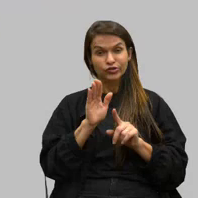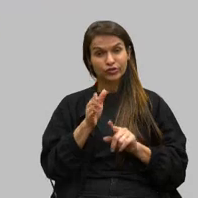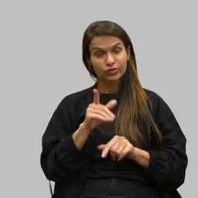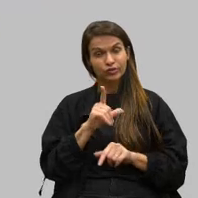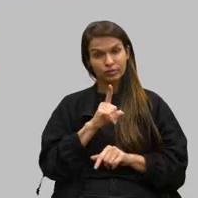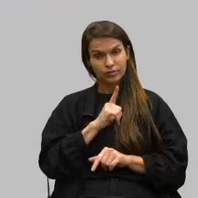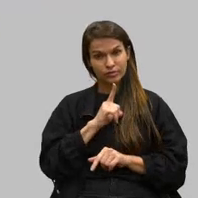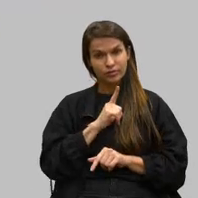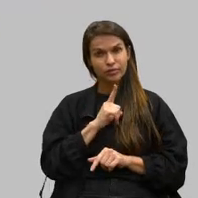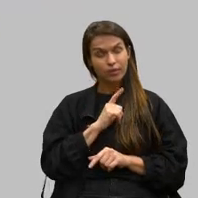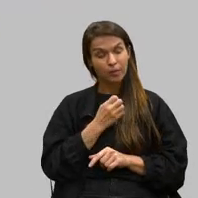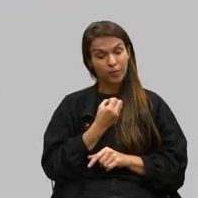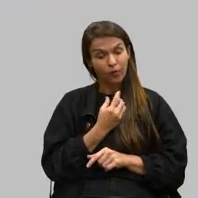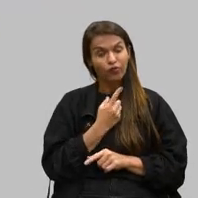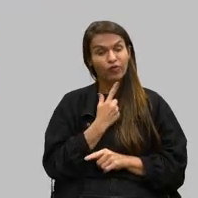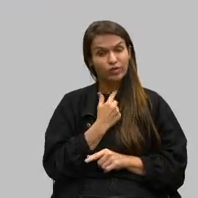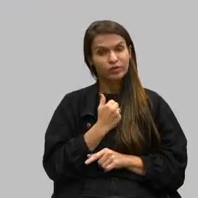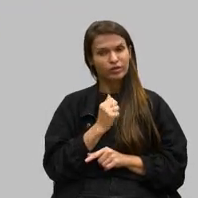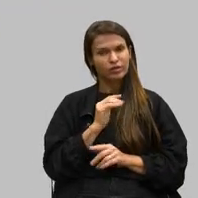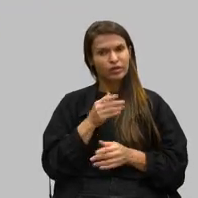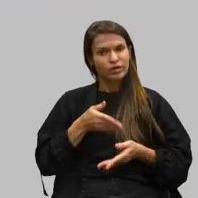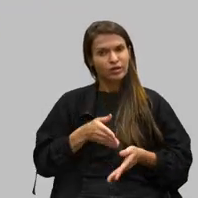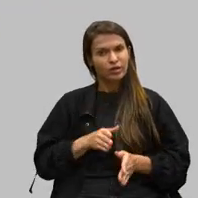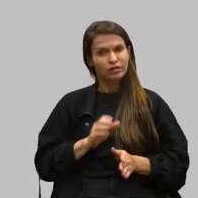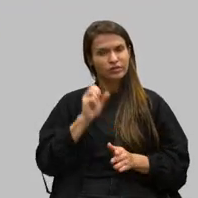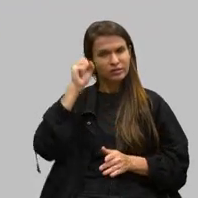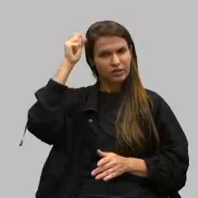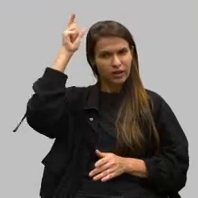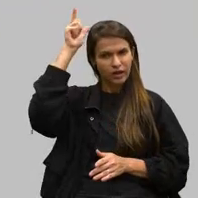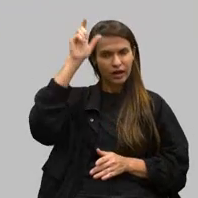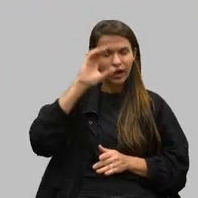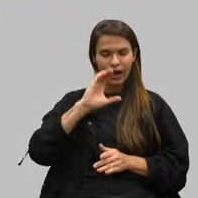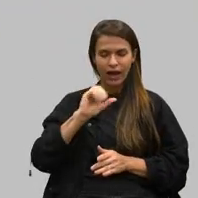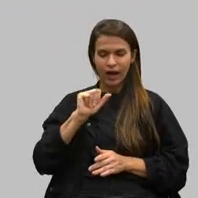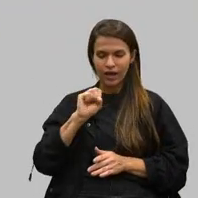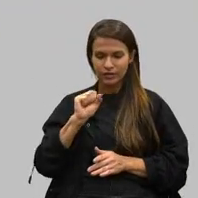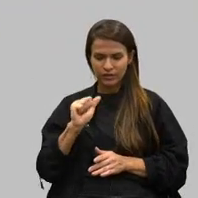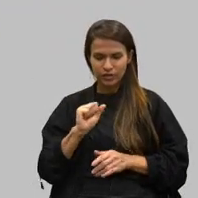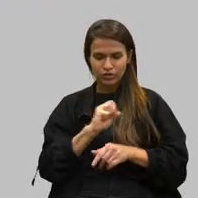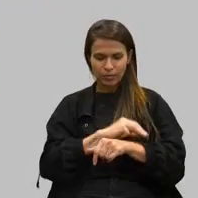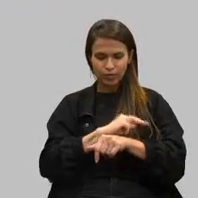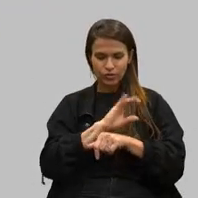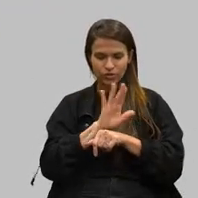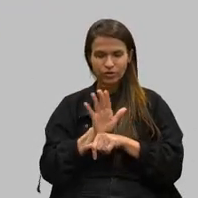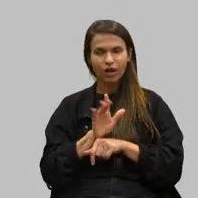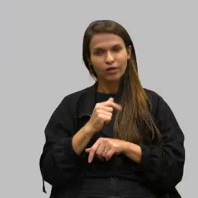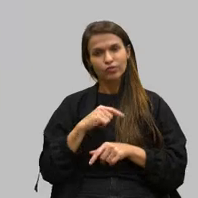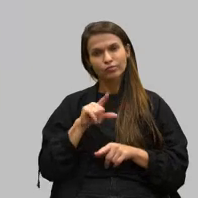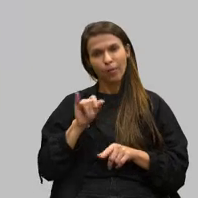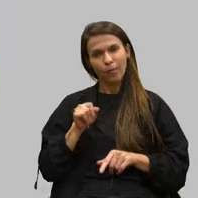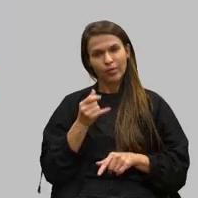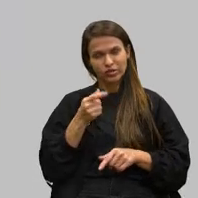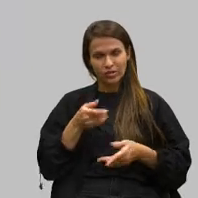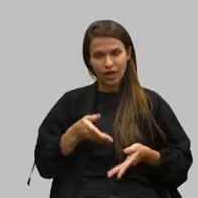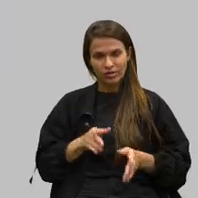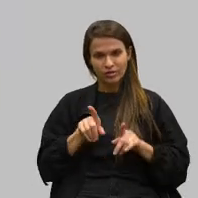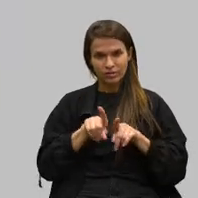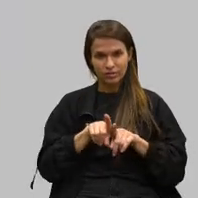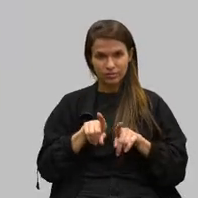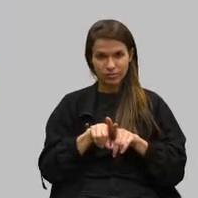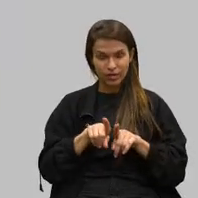essa boa vontade, porque ele nasceu na Santa Casa de Montes Claros, igual eu tive o privilégio de nascer também, então,